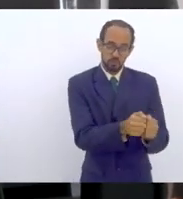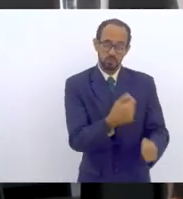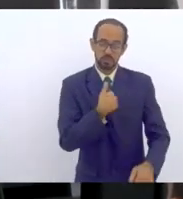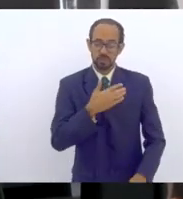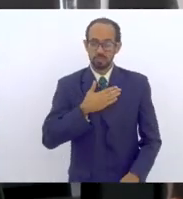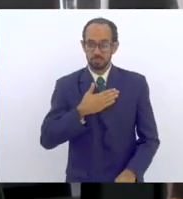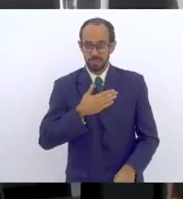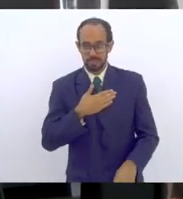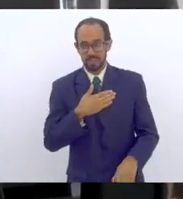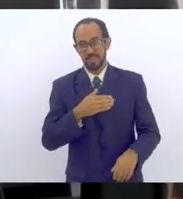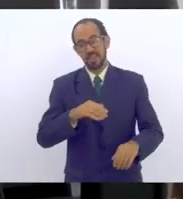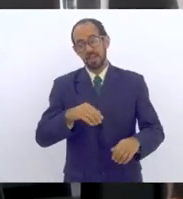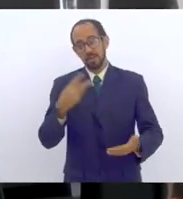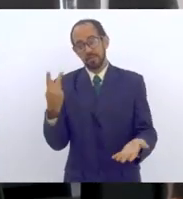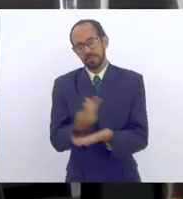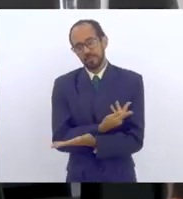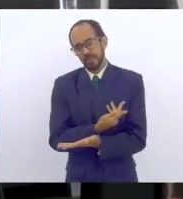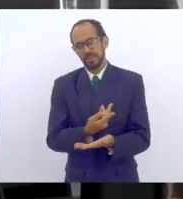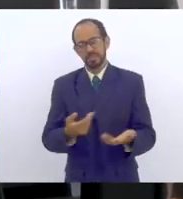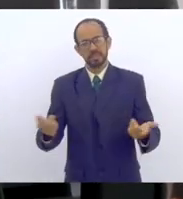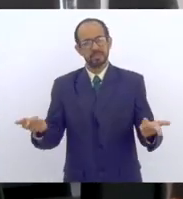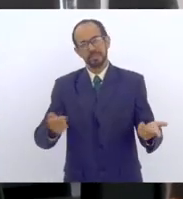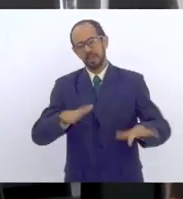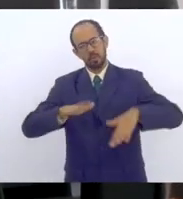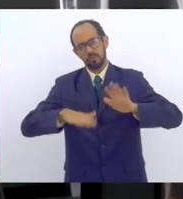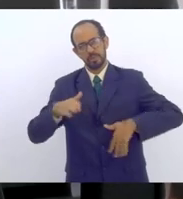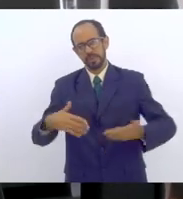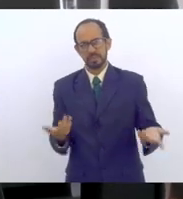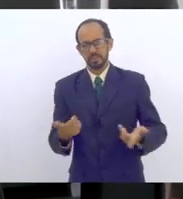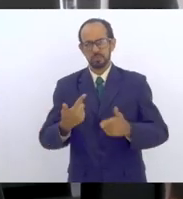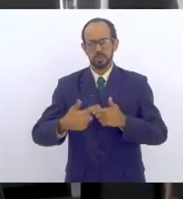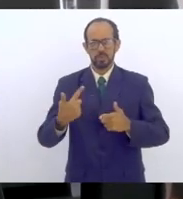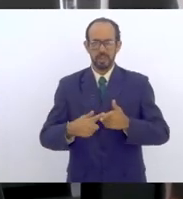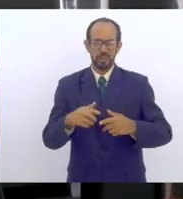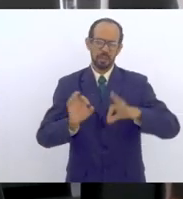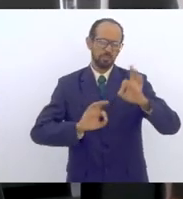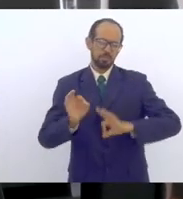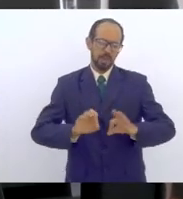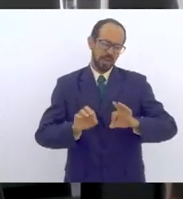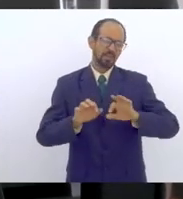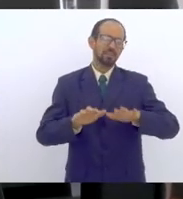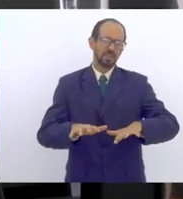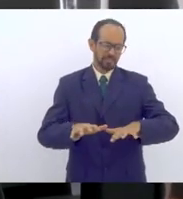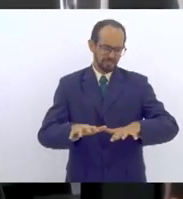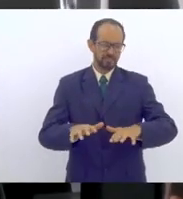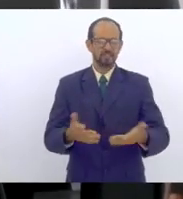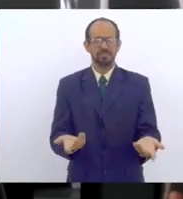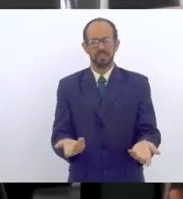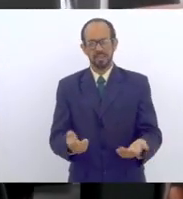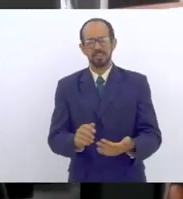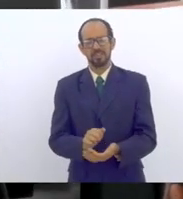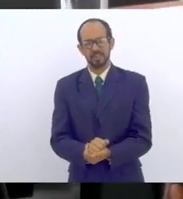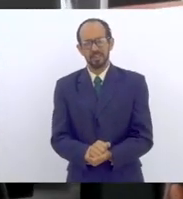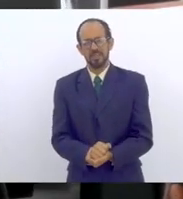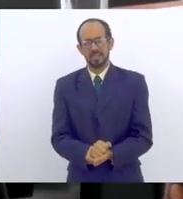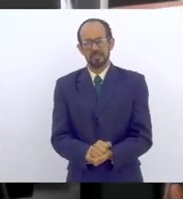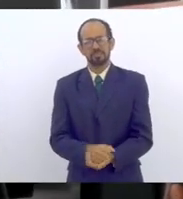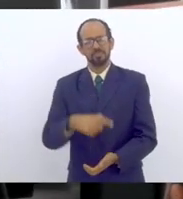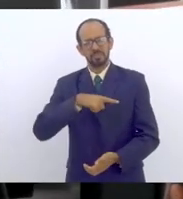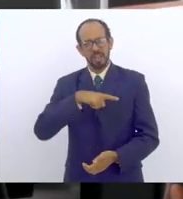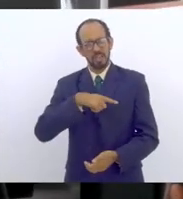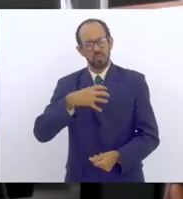do nosso time para ocupar uma função haja vista tá preparado para isso tá pronto e tem um jeito